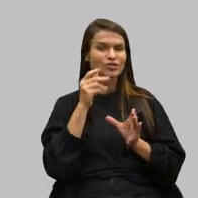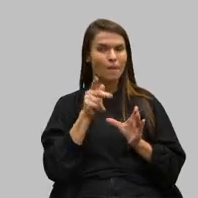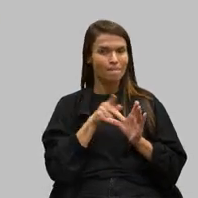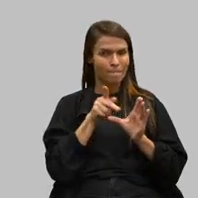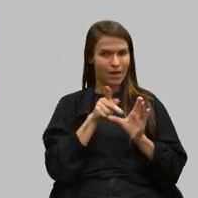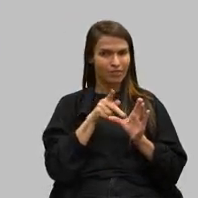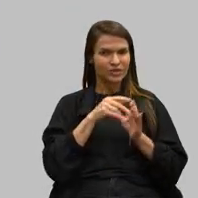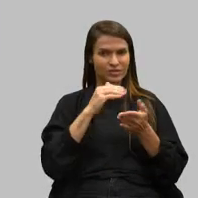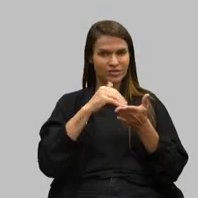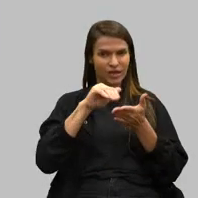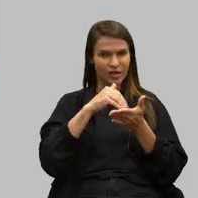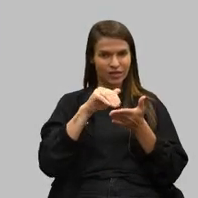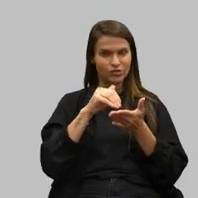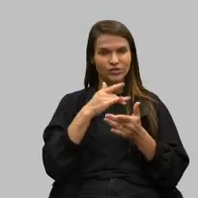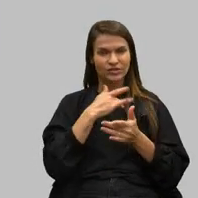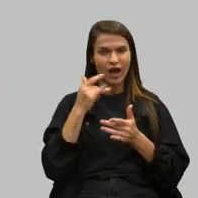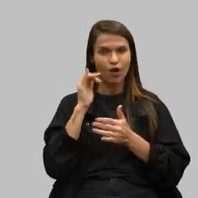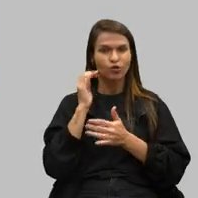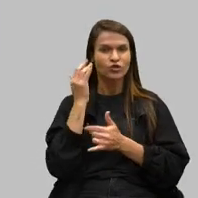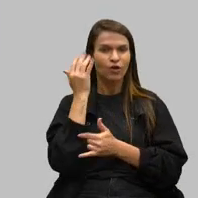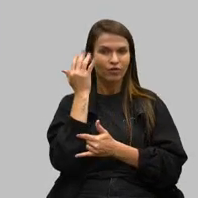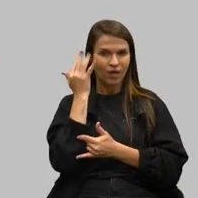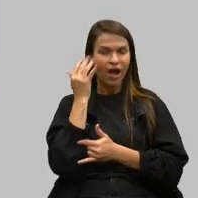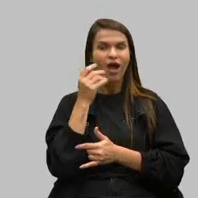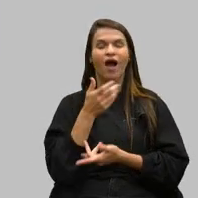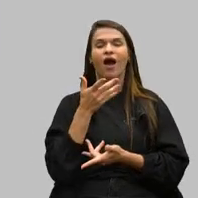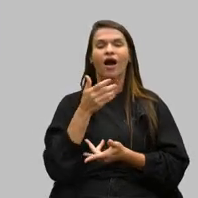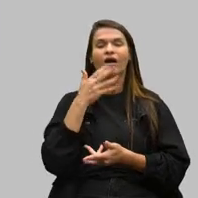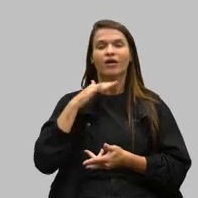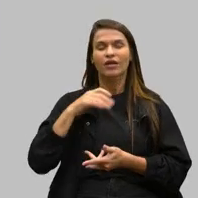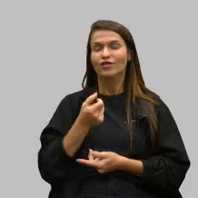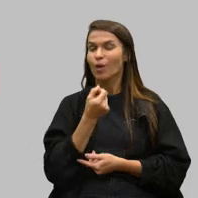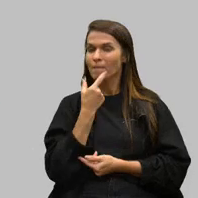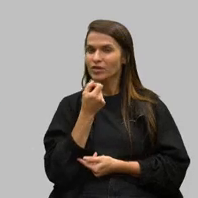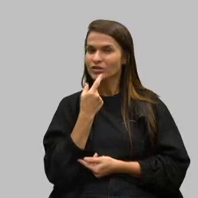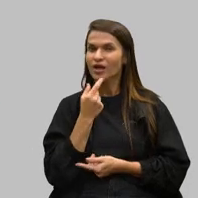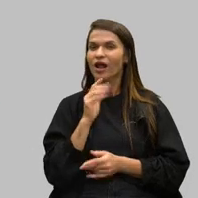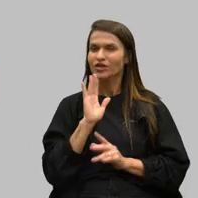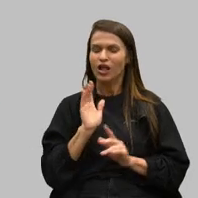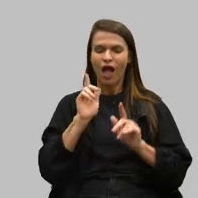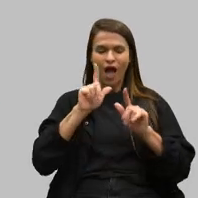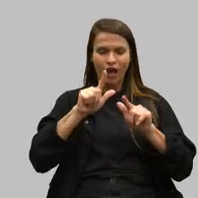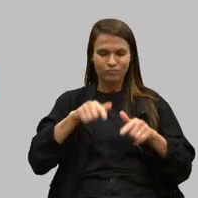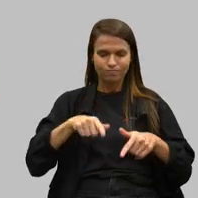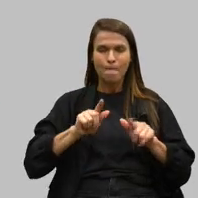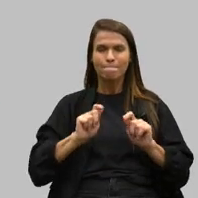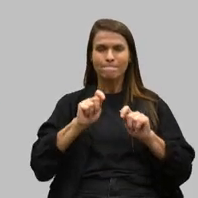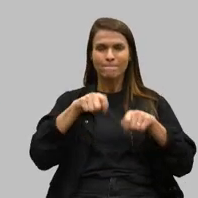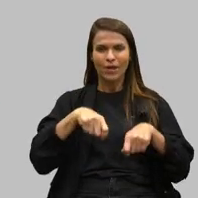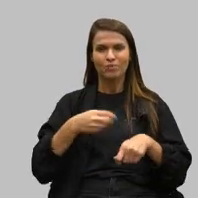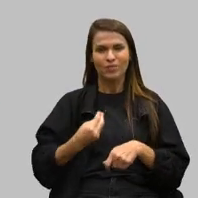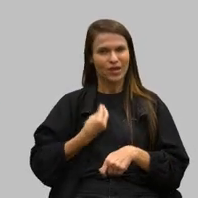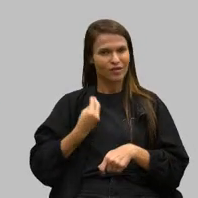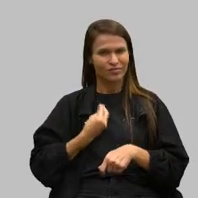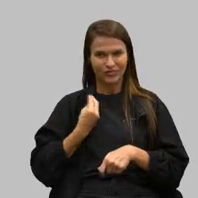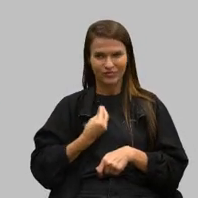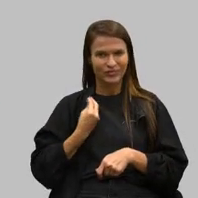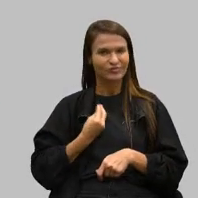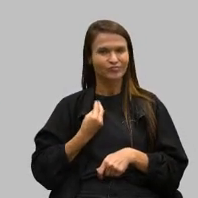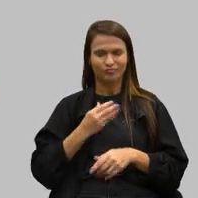Saúde da UFMG, a criança foi medicada e aquilo que você disse, ela está apta para a vida inteira dela, não vai ser condenada.